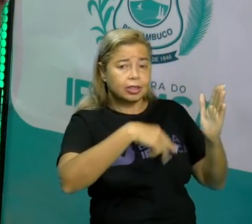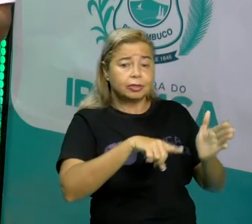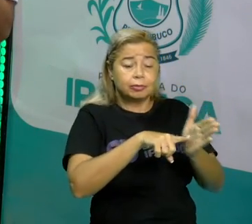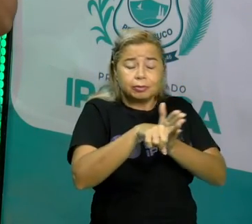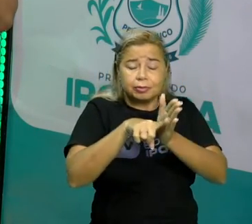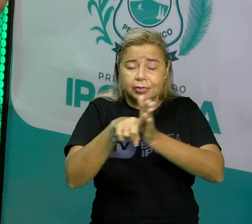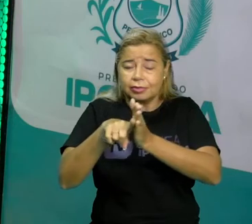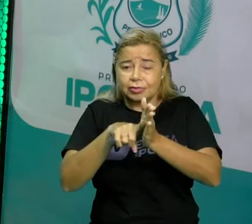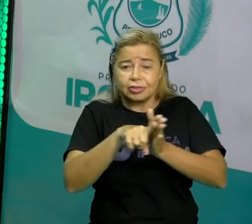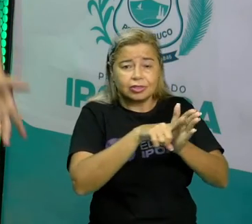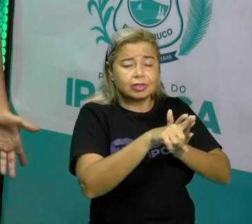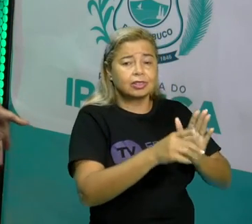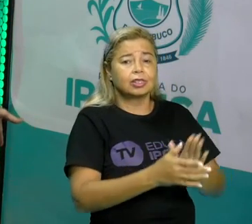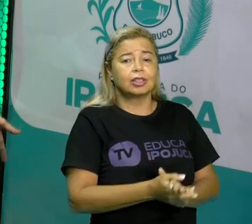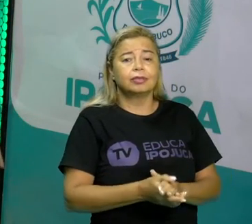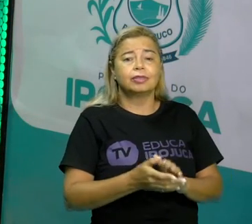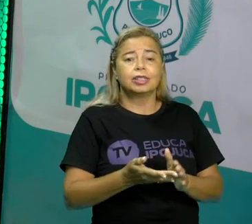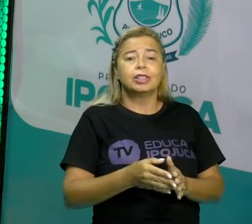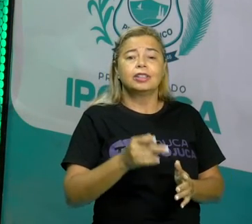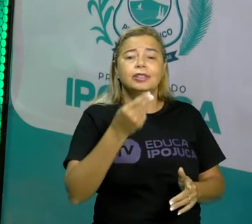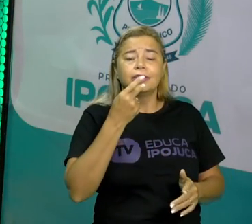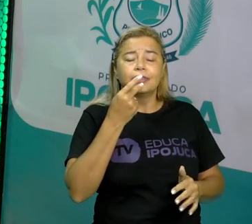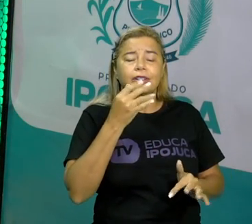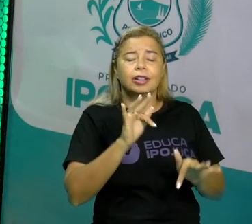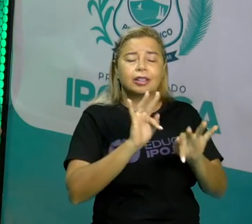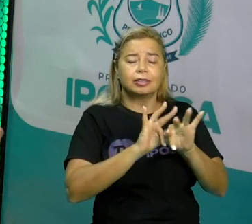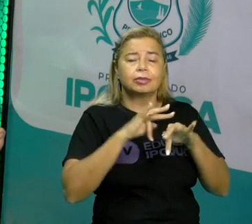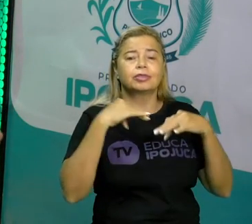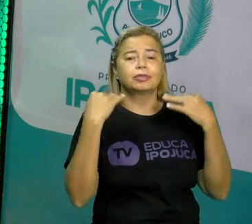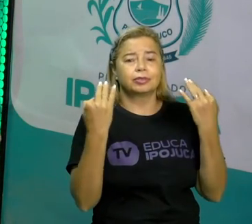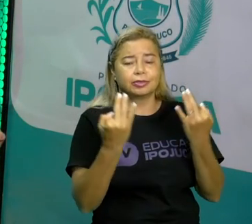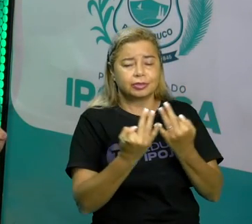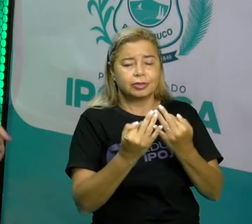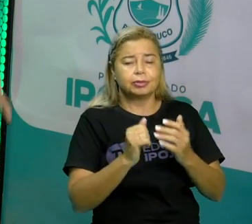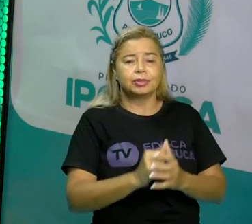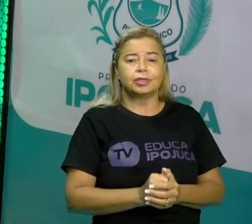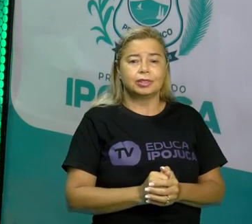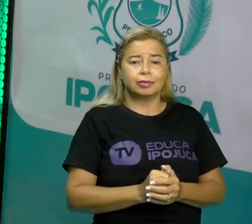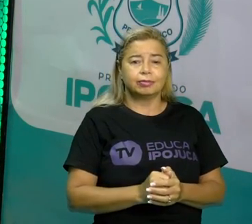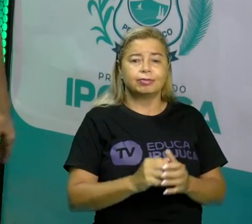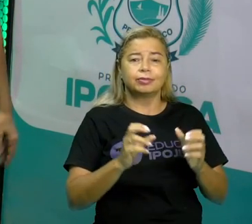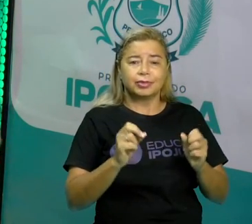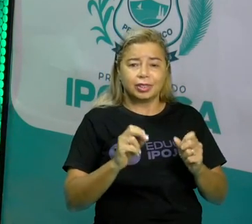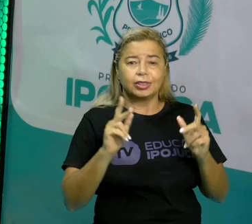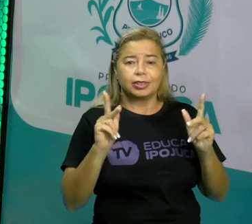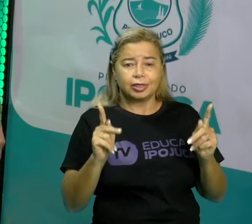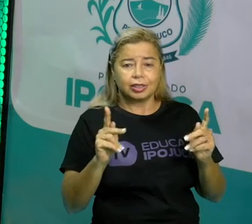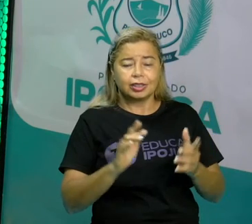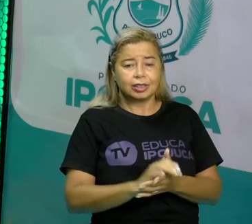pesquisar e você contar para alguém aí na sua casa. Espero